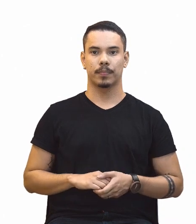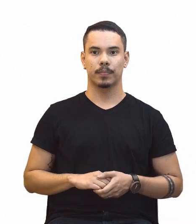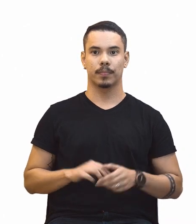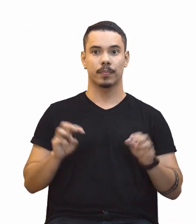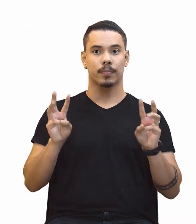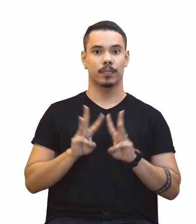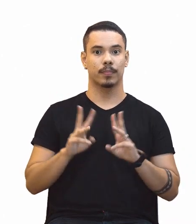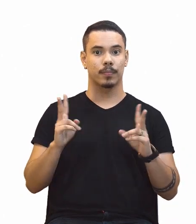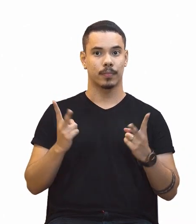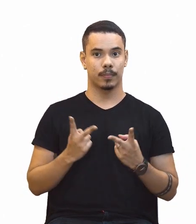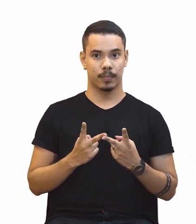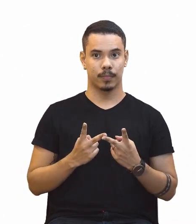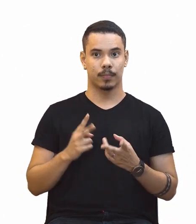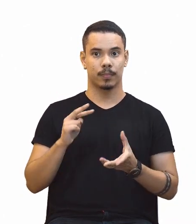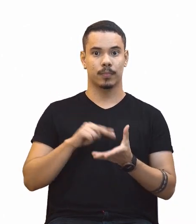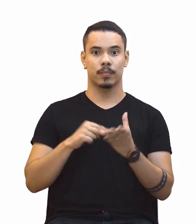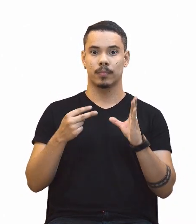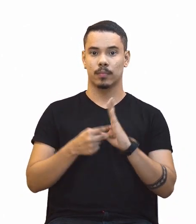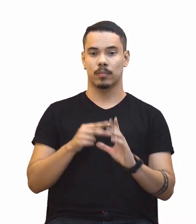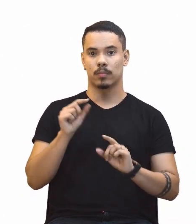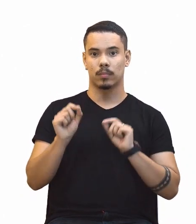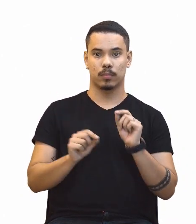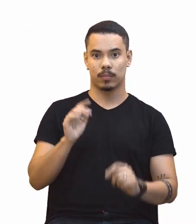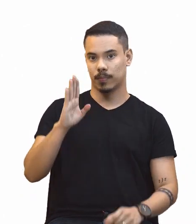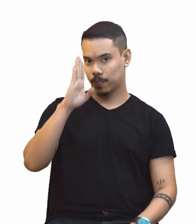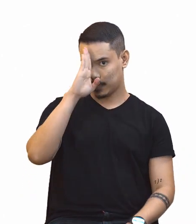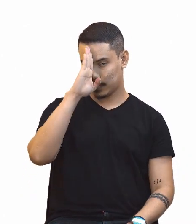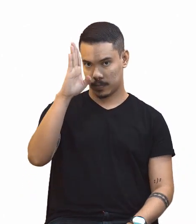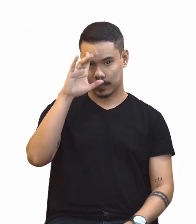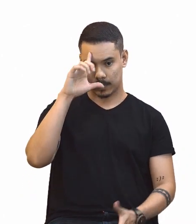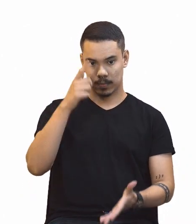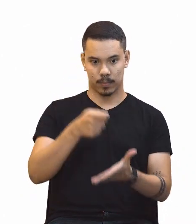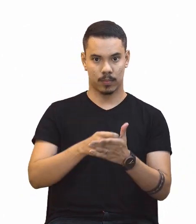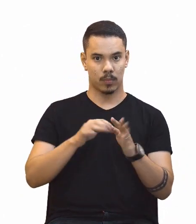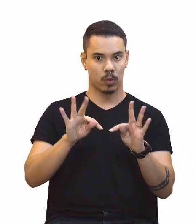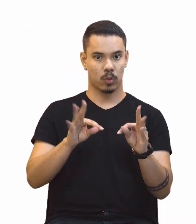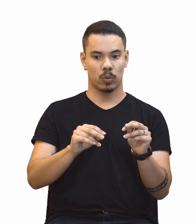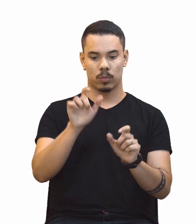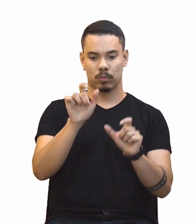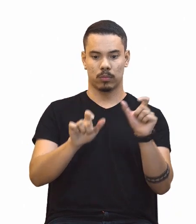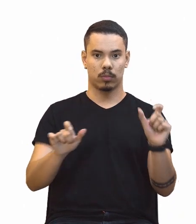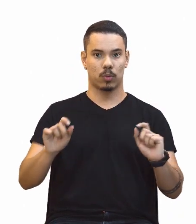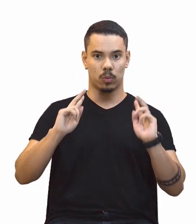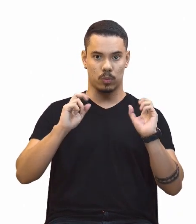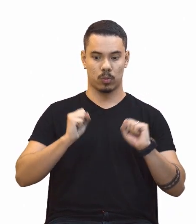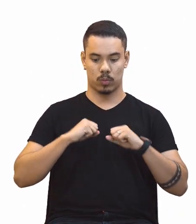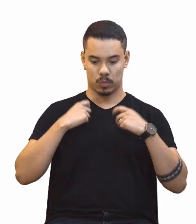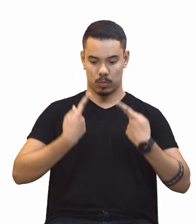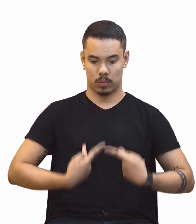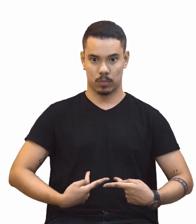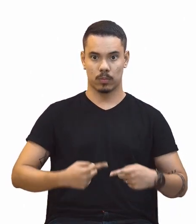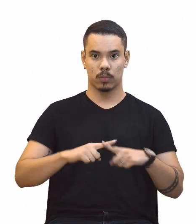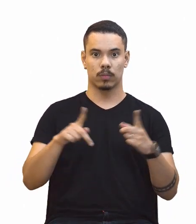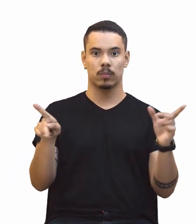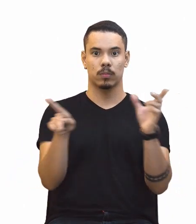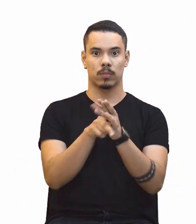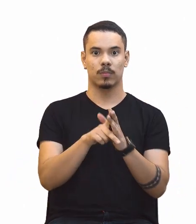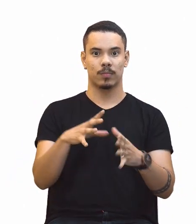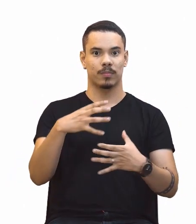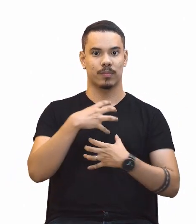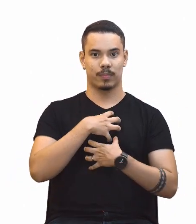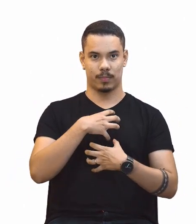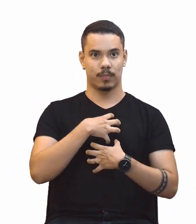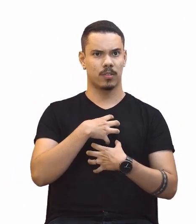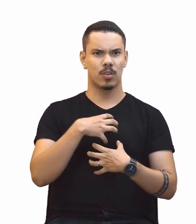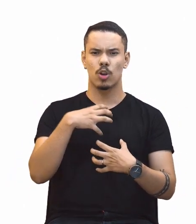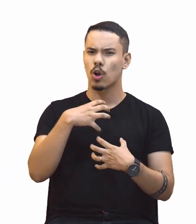Matéria. Matéria seria o princípio indeterminado de todos os seres, mas que é determinável pela forma. A